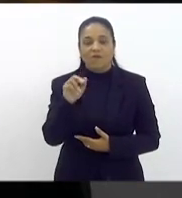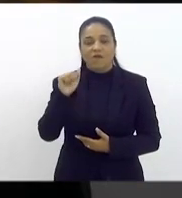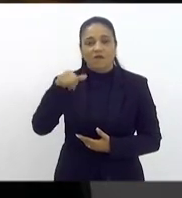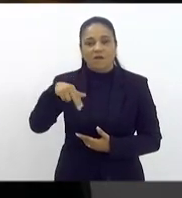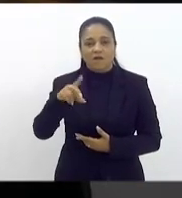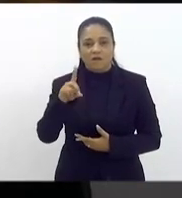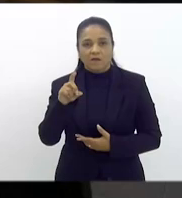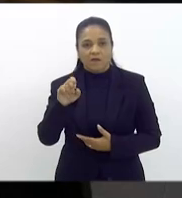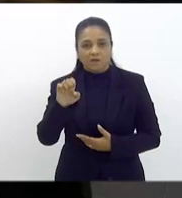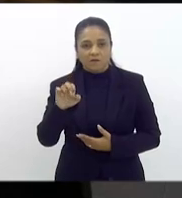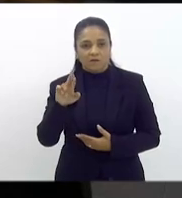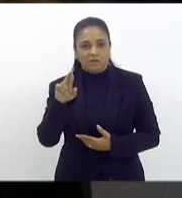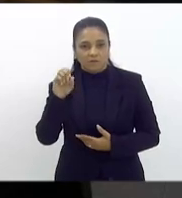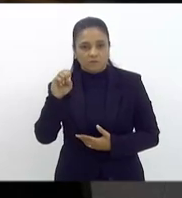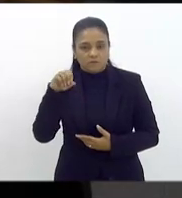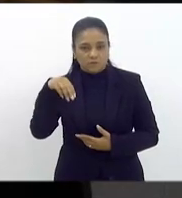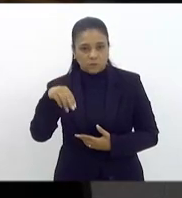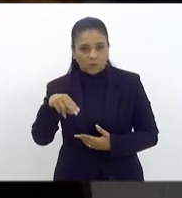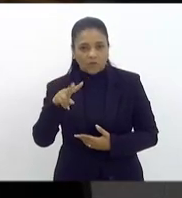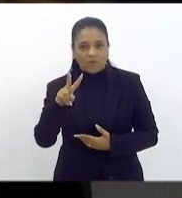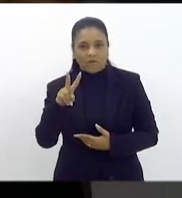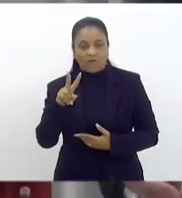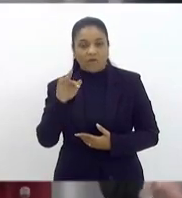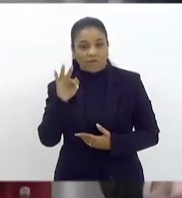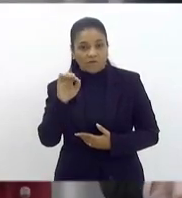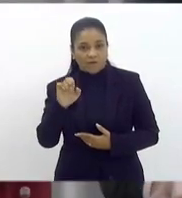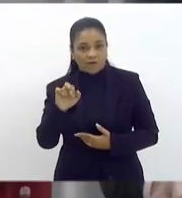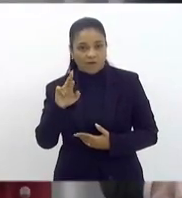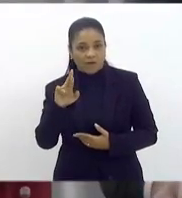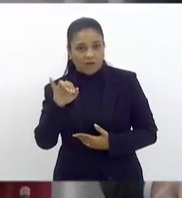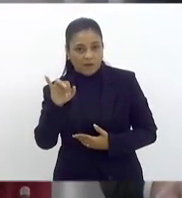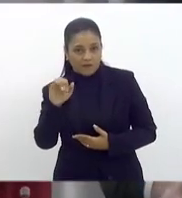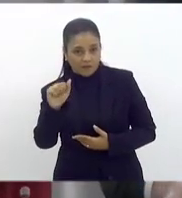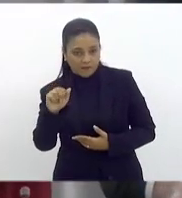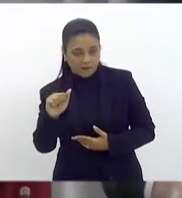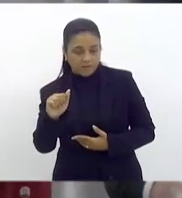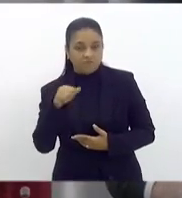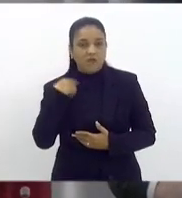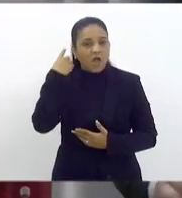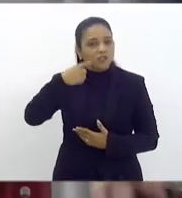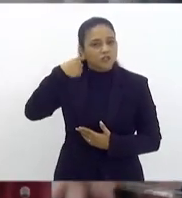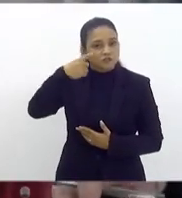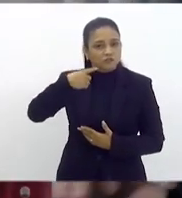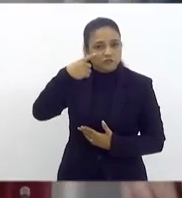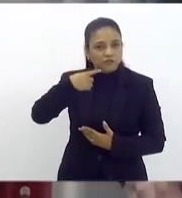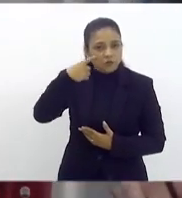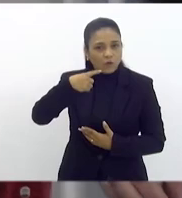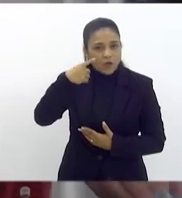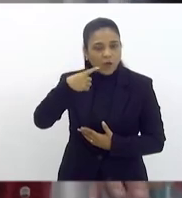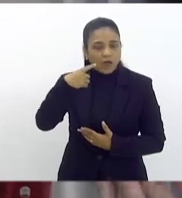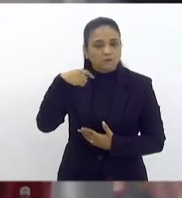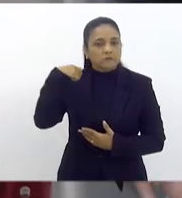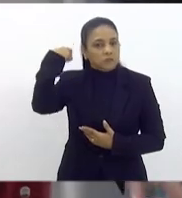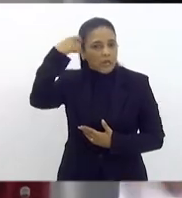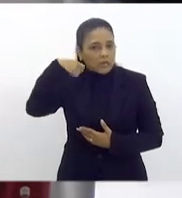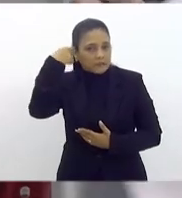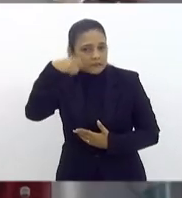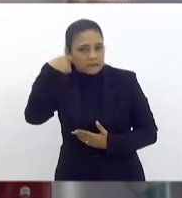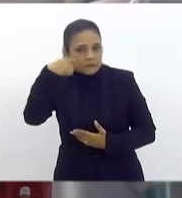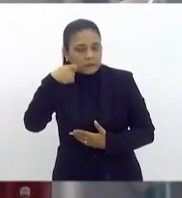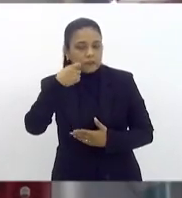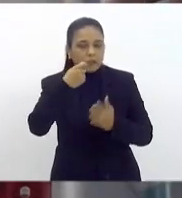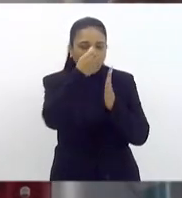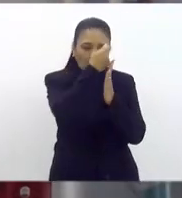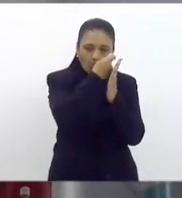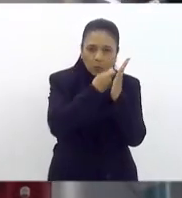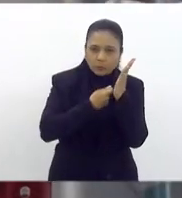Anderson Ferreira, que é advogado, companheiro causídico de artistas, compositores, e